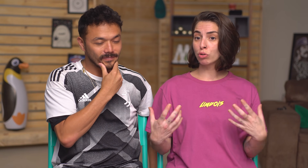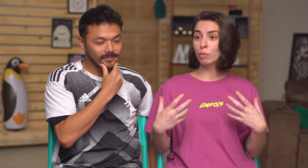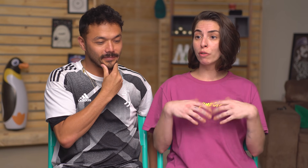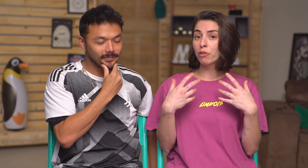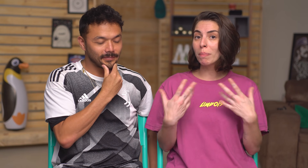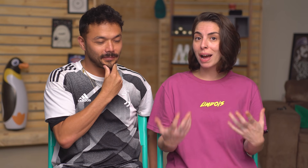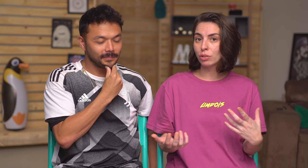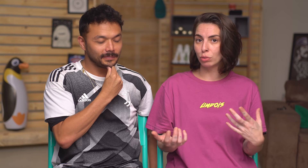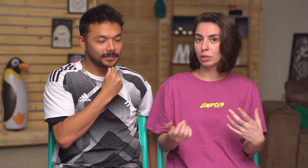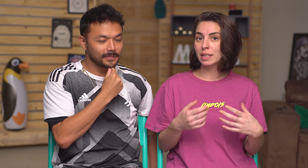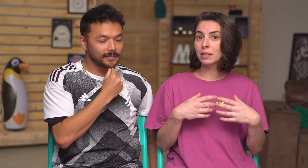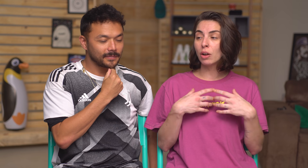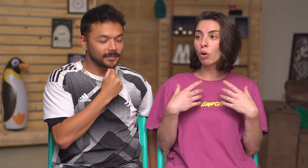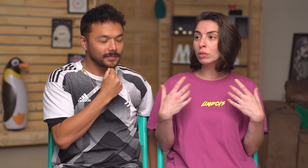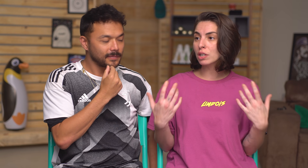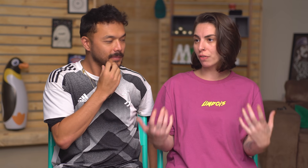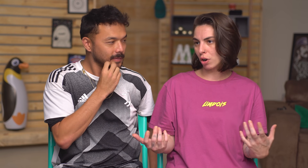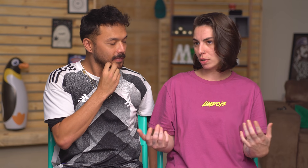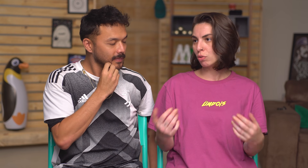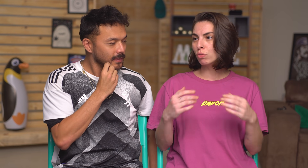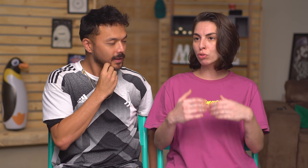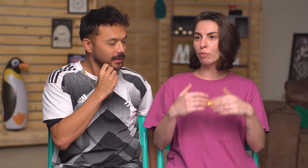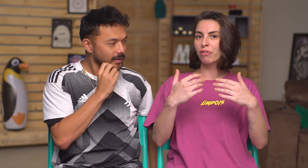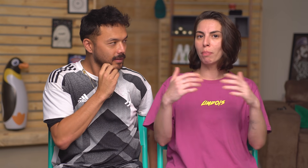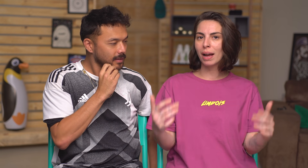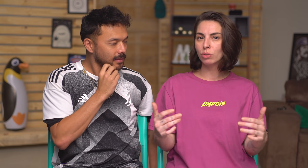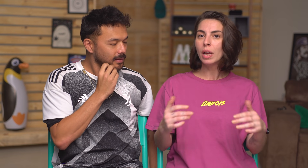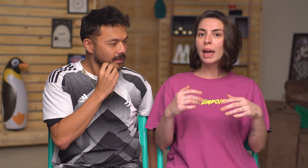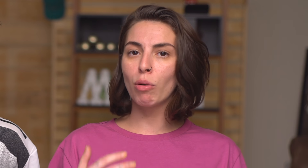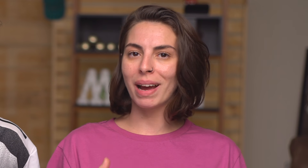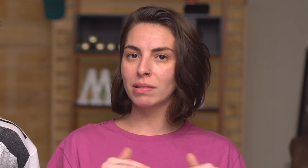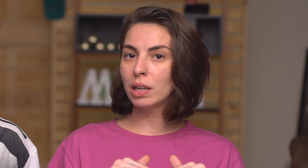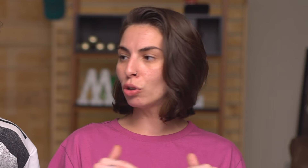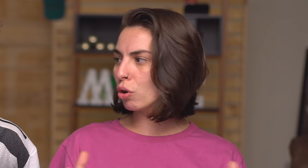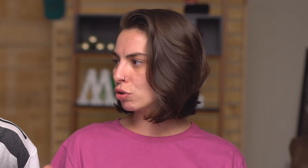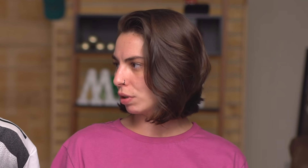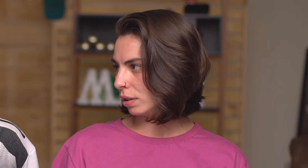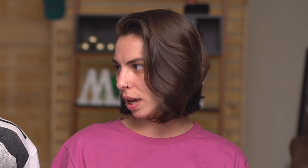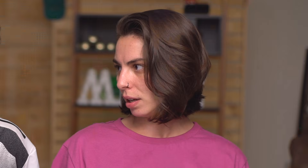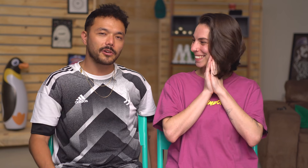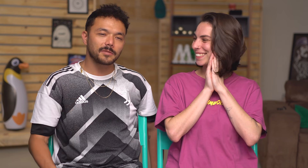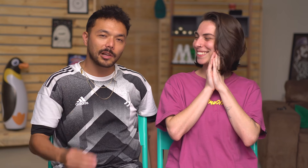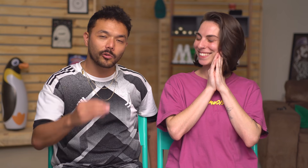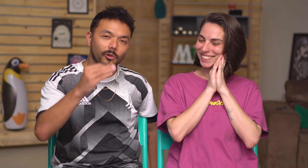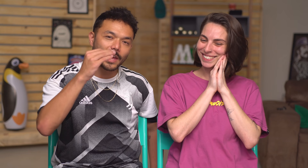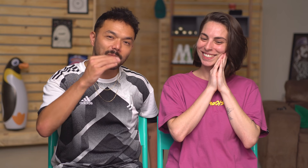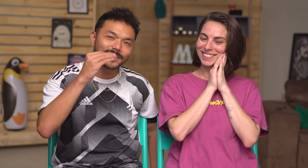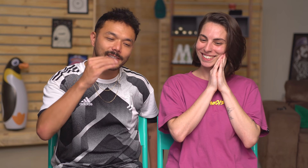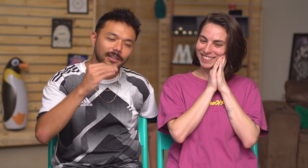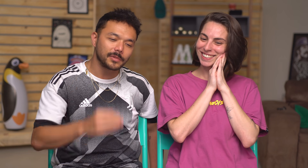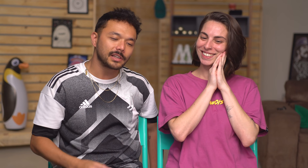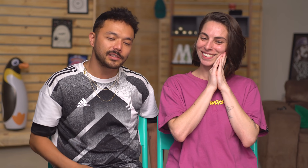do consumo fumado. Existem outras formas. O consumo fumado é o mais danoso que tem. Ô, esse maluco